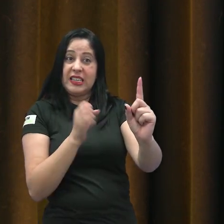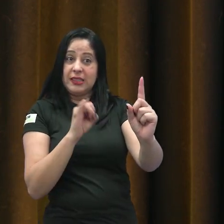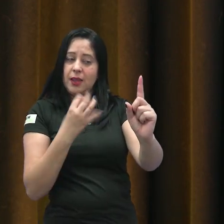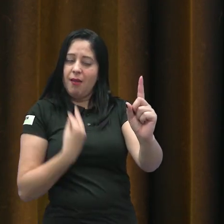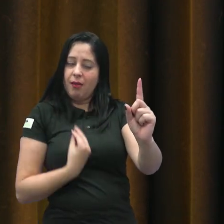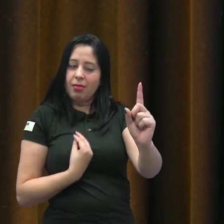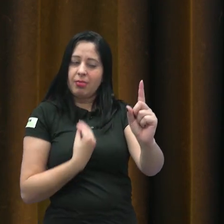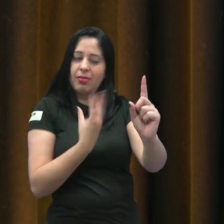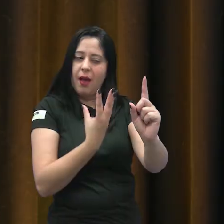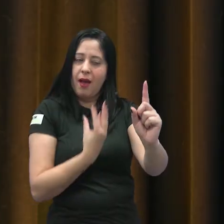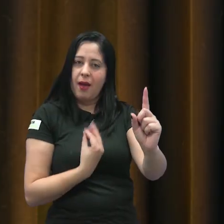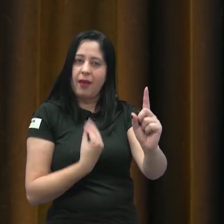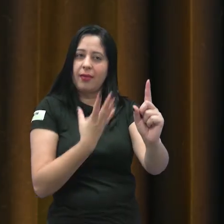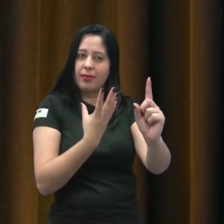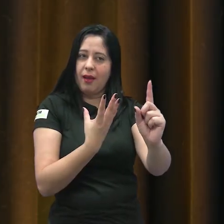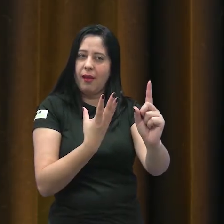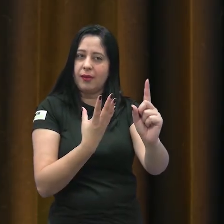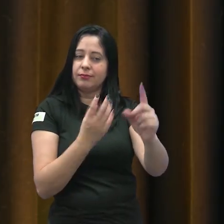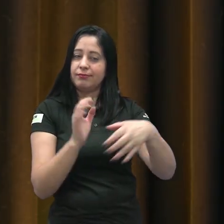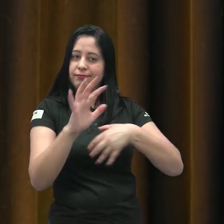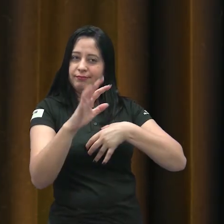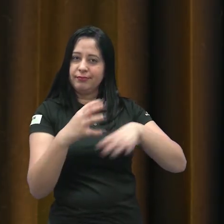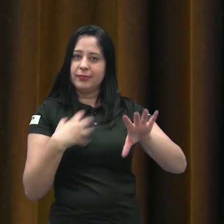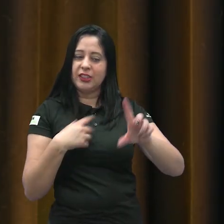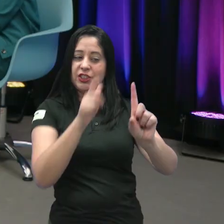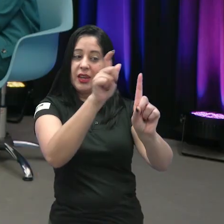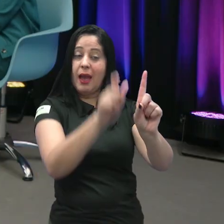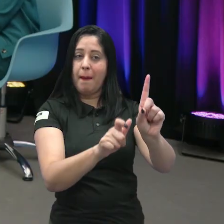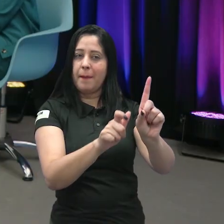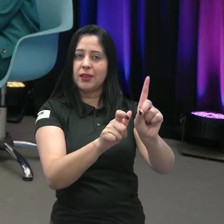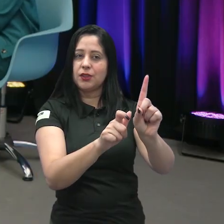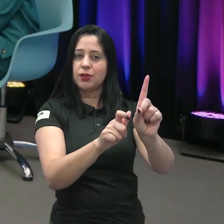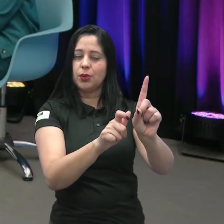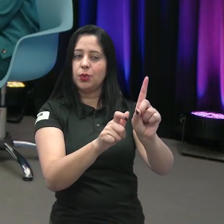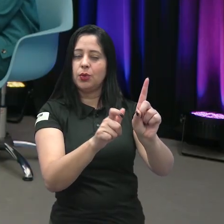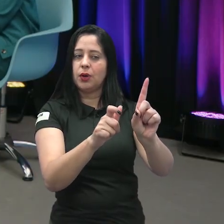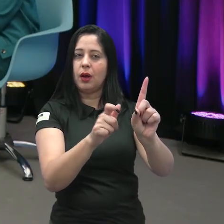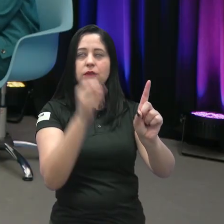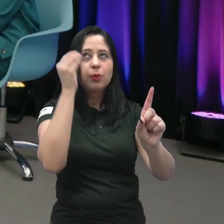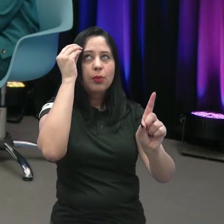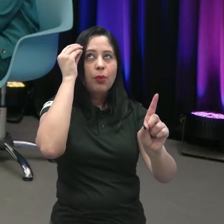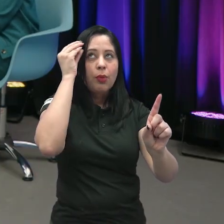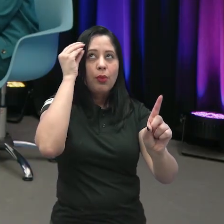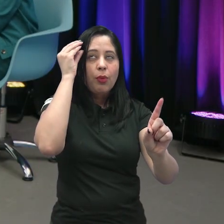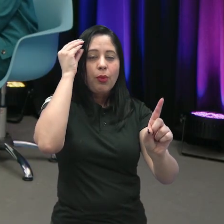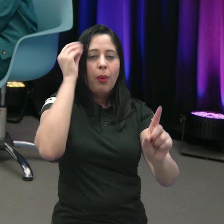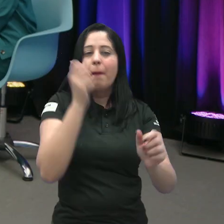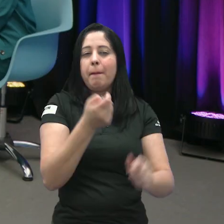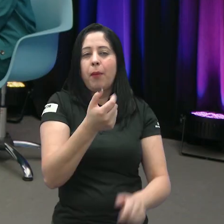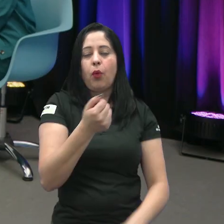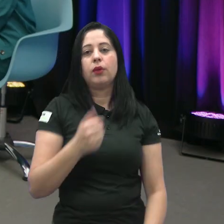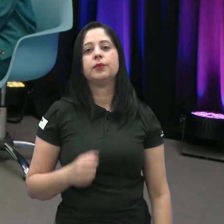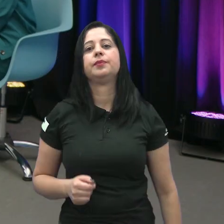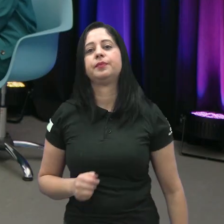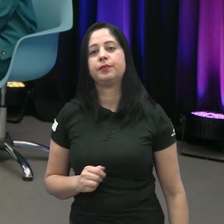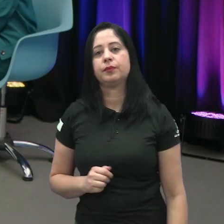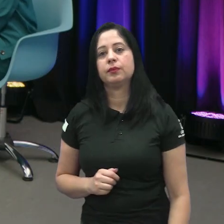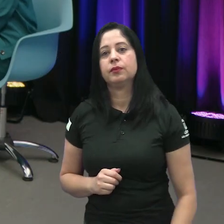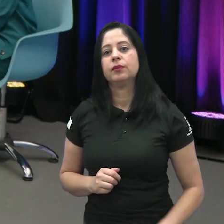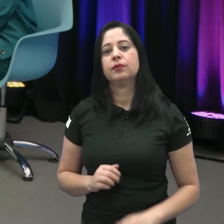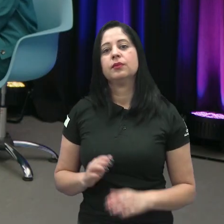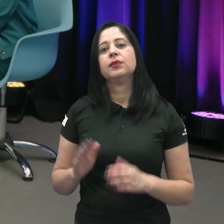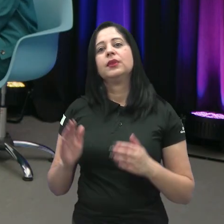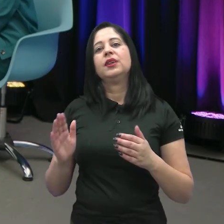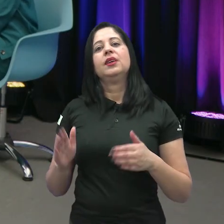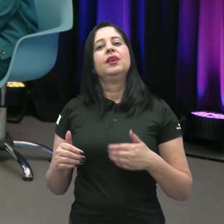o que é um desafio, você vai estar plantando essa semente. Muito bom. Eu tenho uma tendência a sempre falar assim, quando nós chegamos nesse ponto, o